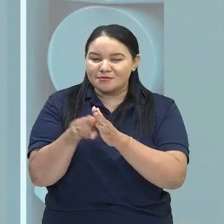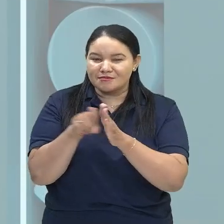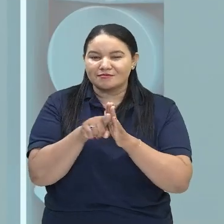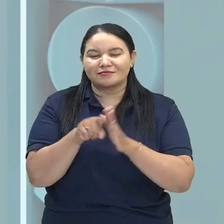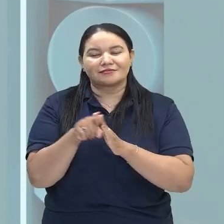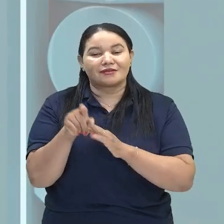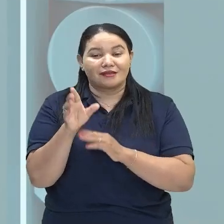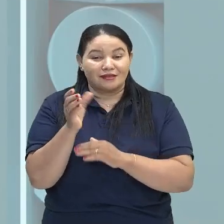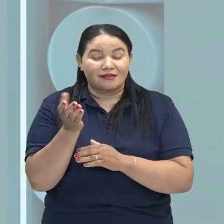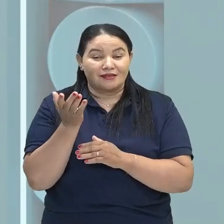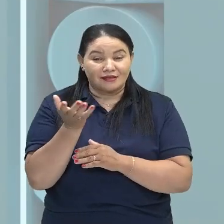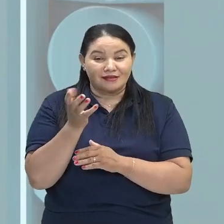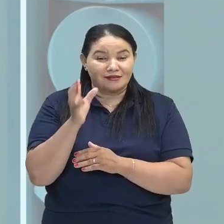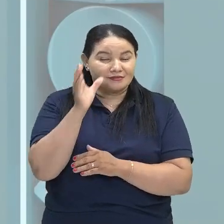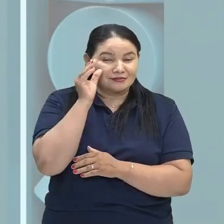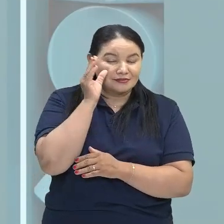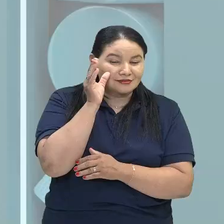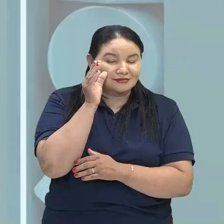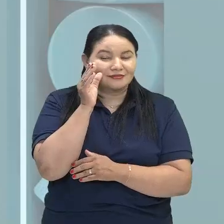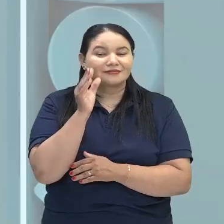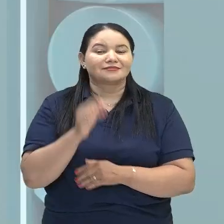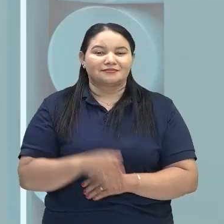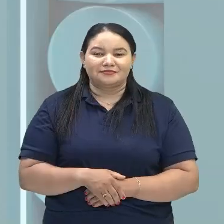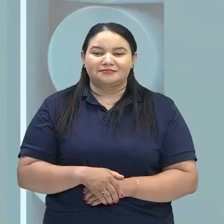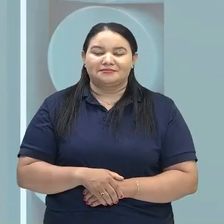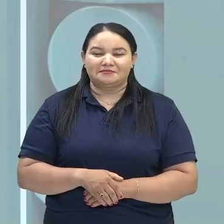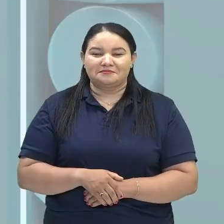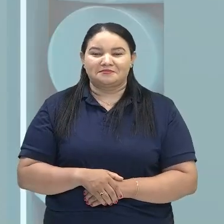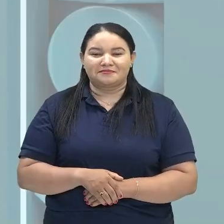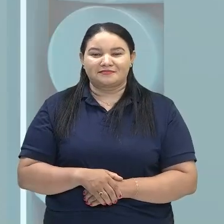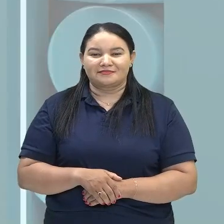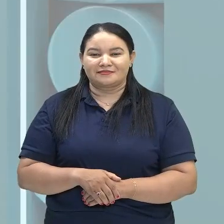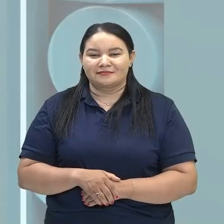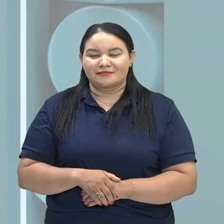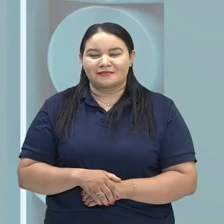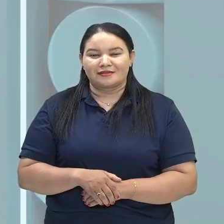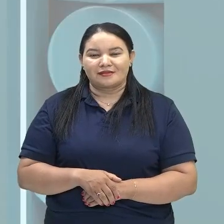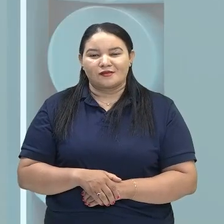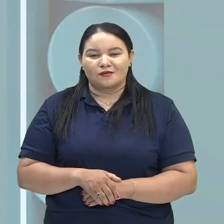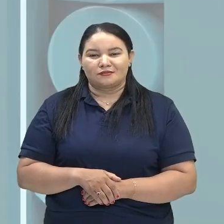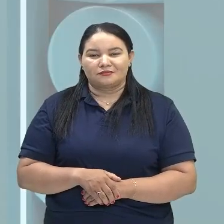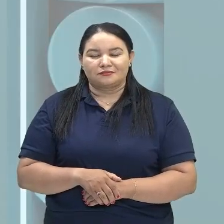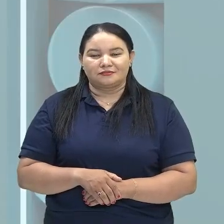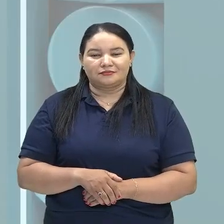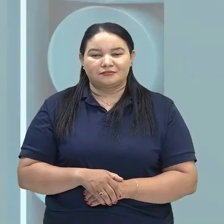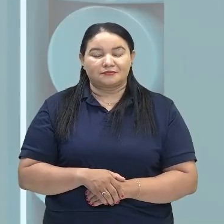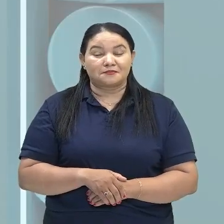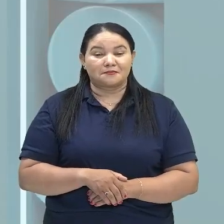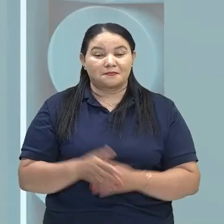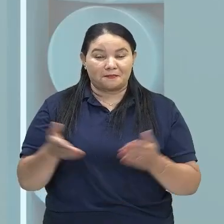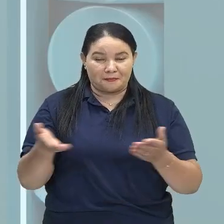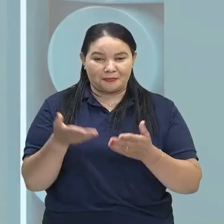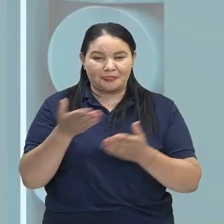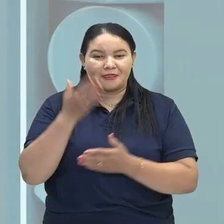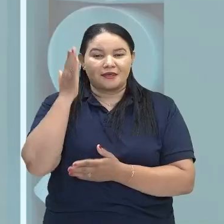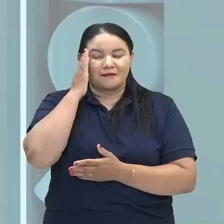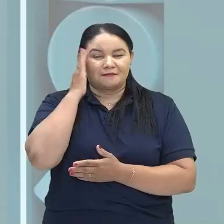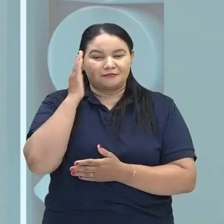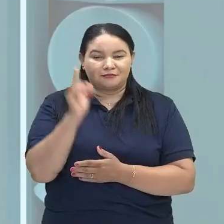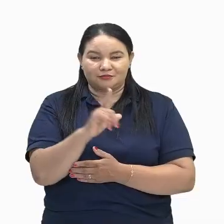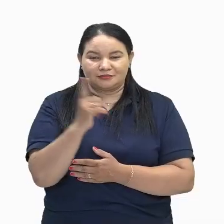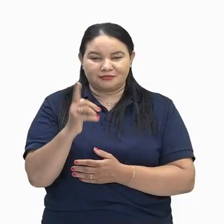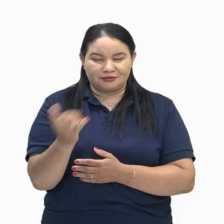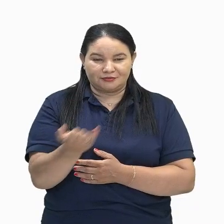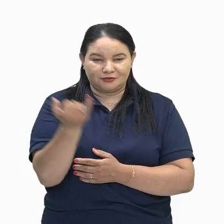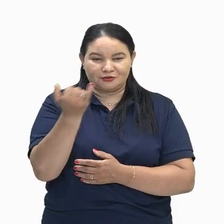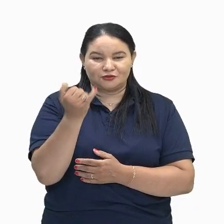fica uma pessoa mais esperta para certas coisas, né? Então, nós temos agora uma coisa importante para falar